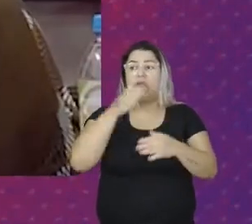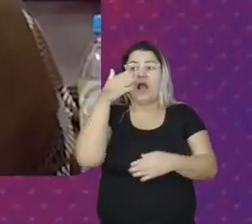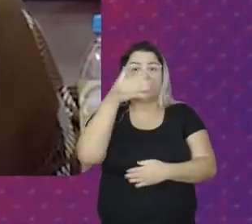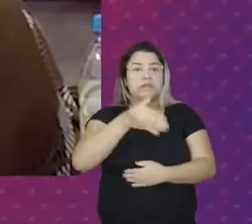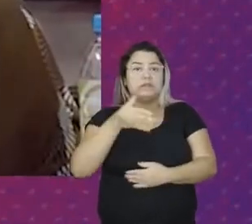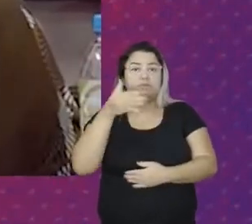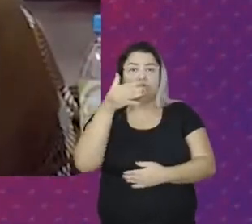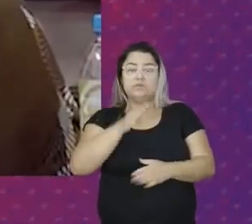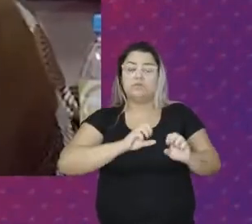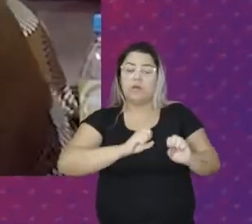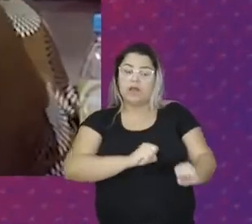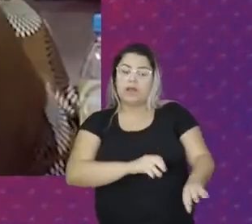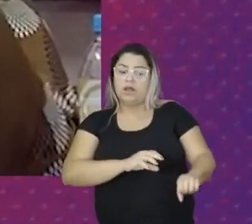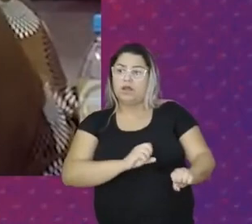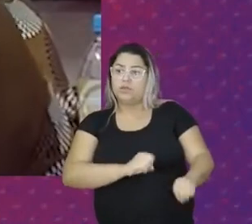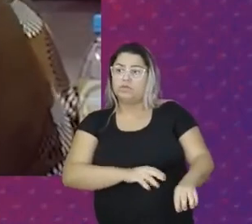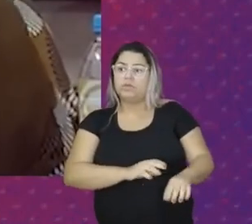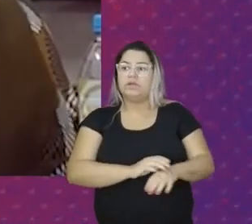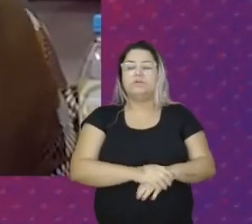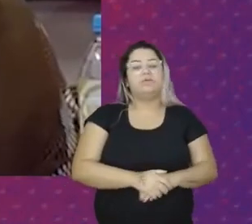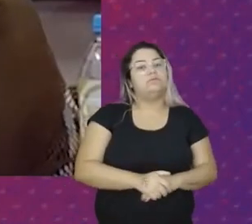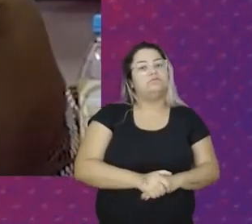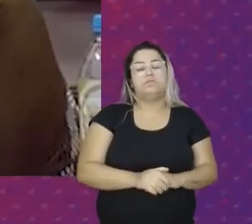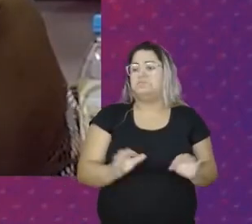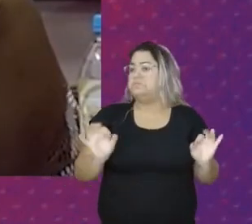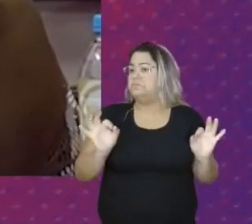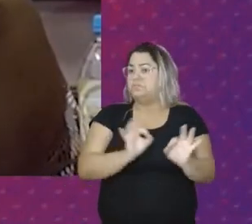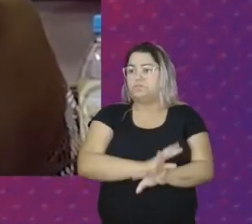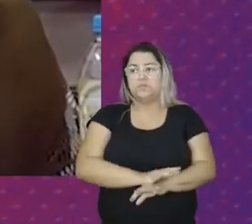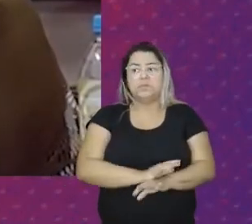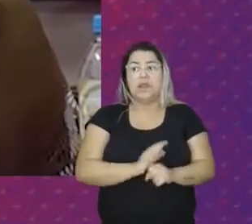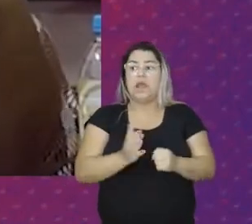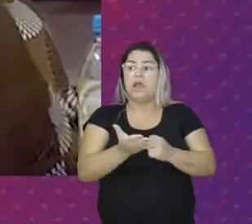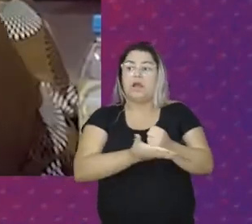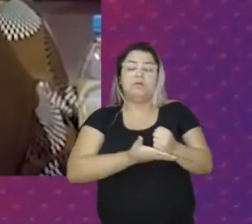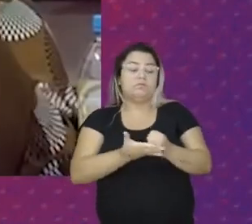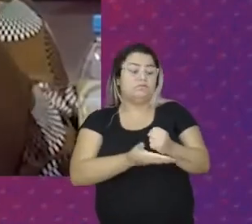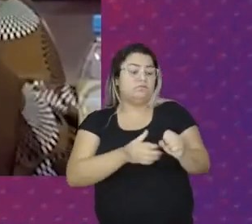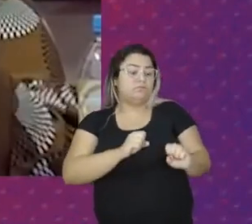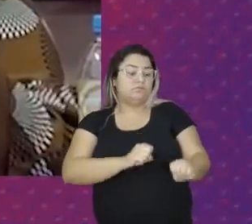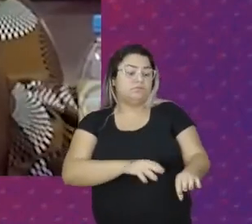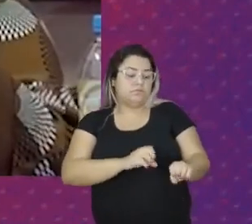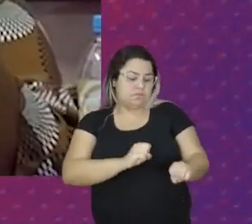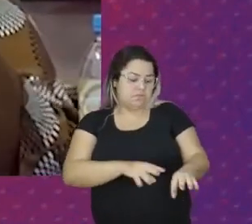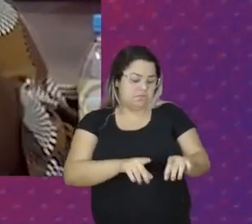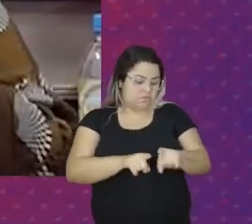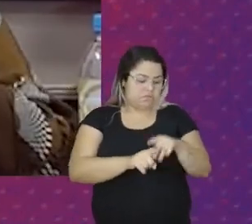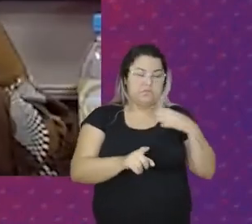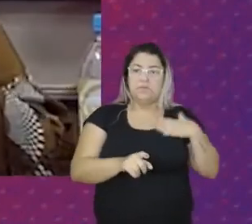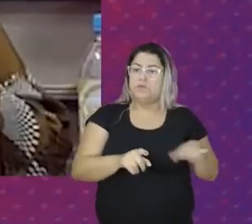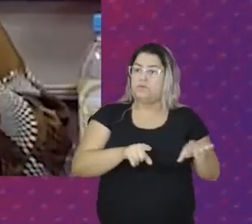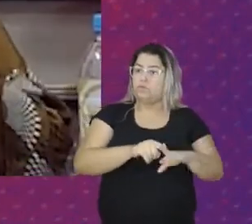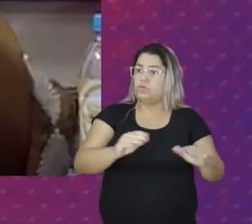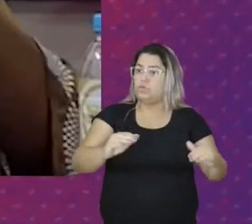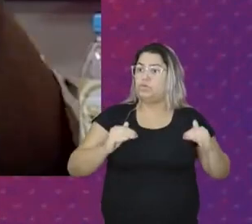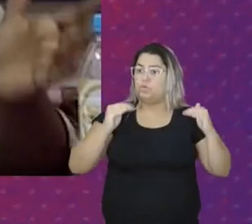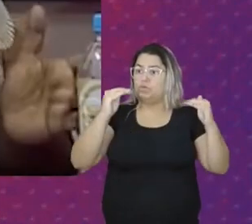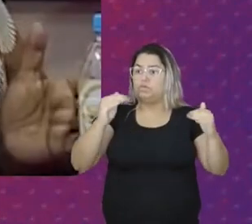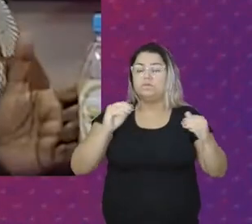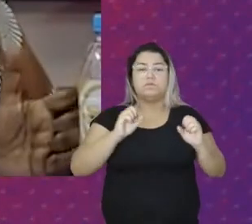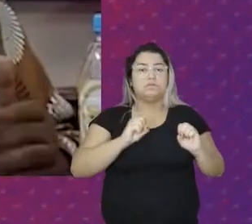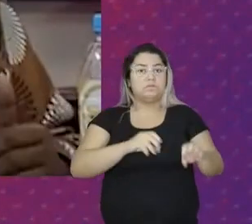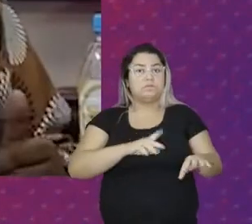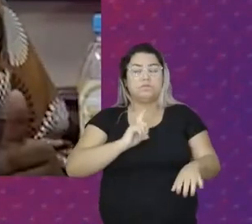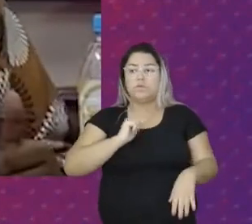educação, que não concluíram a educação básica, que não acessaram a educação superior, que não